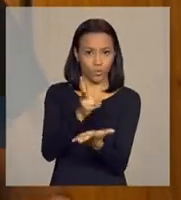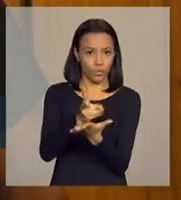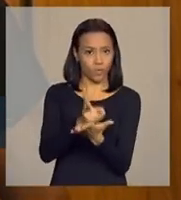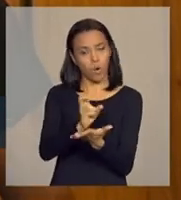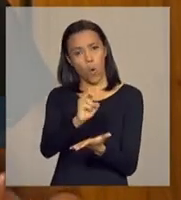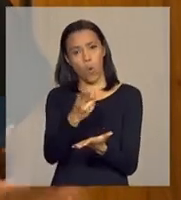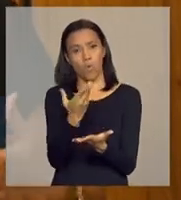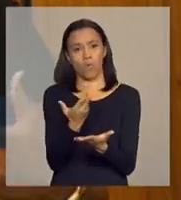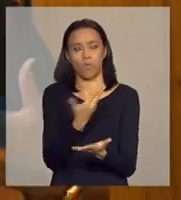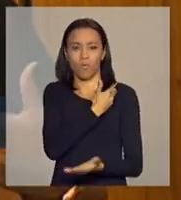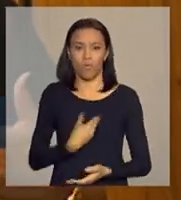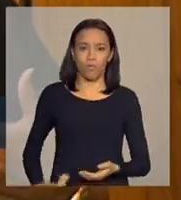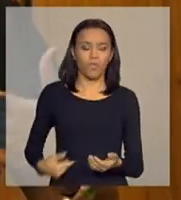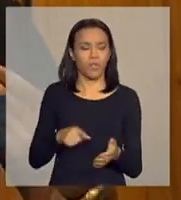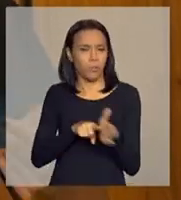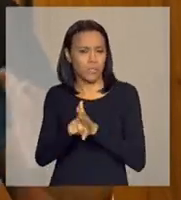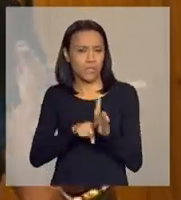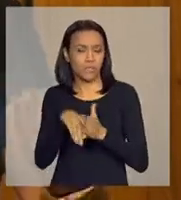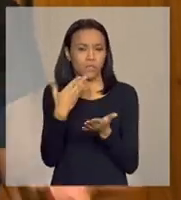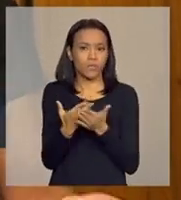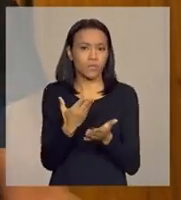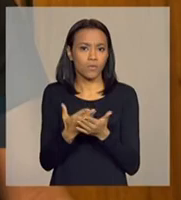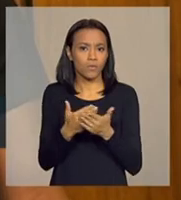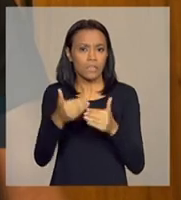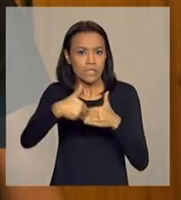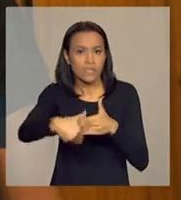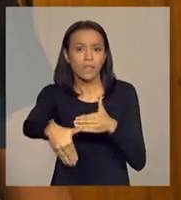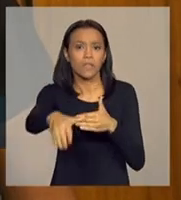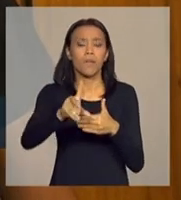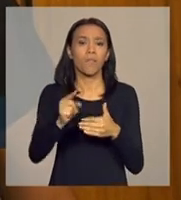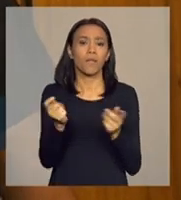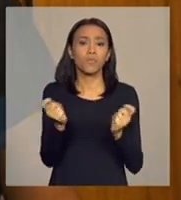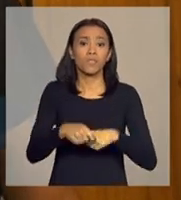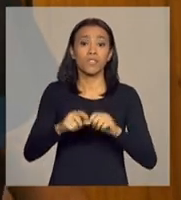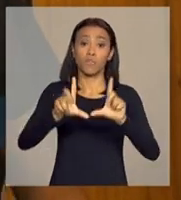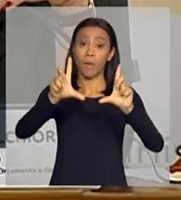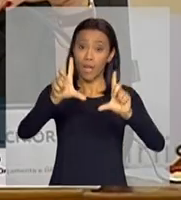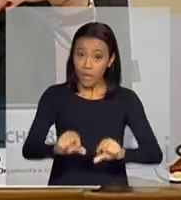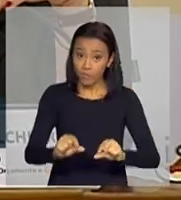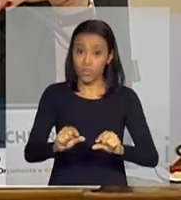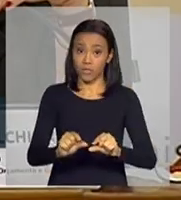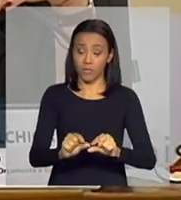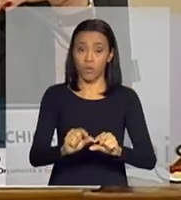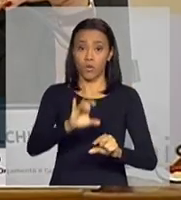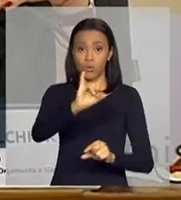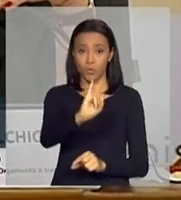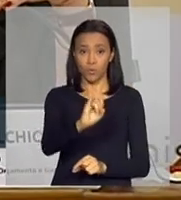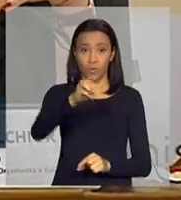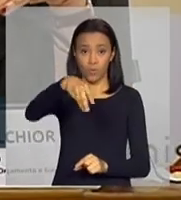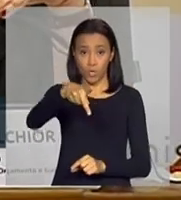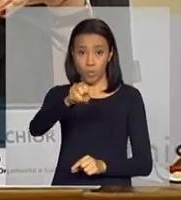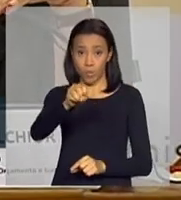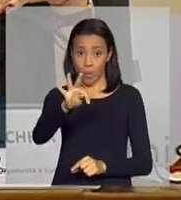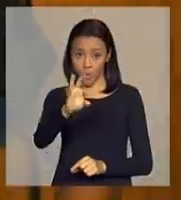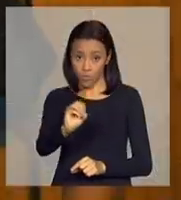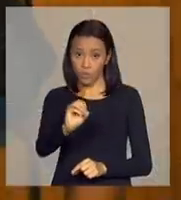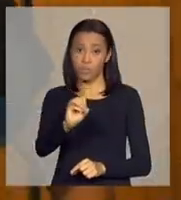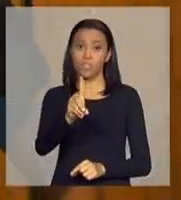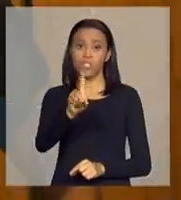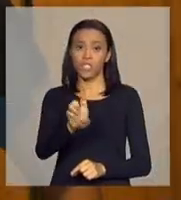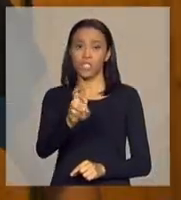governo estuda estender por exemplo para possibilitar um abatimento maior né Por parte do empregador